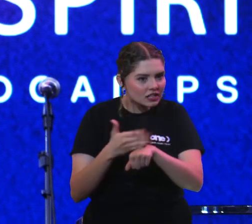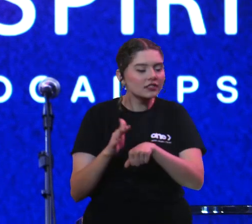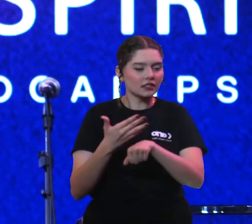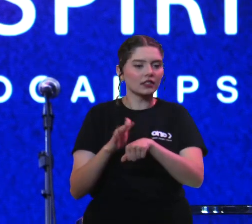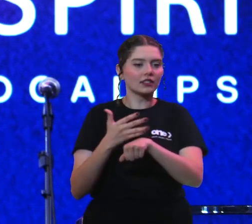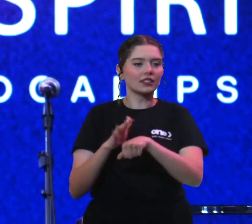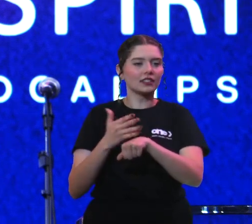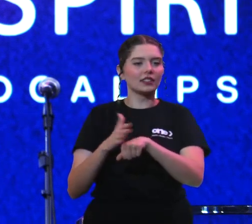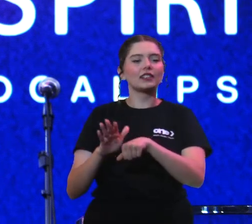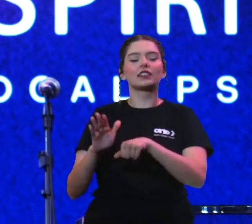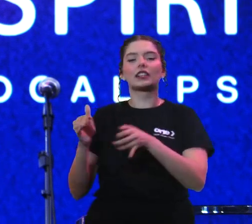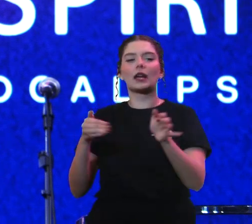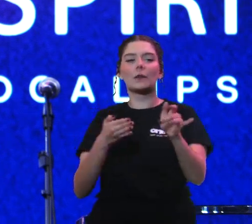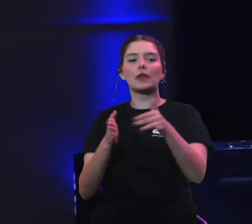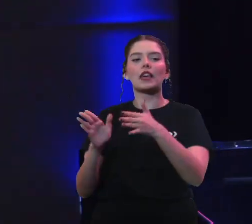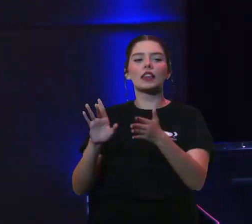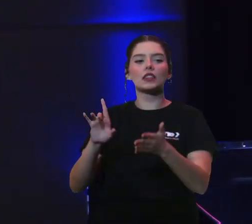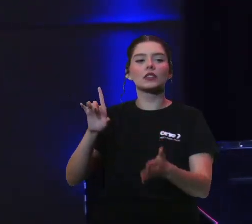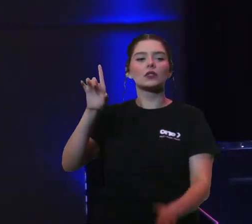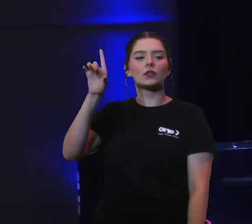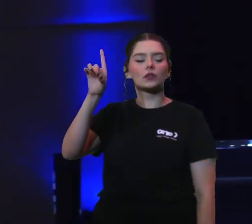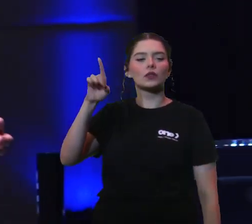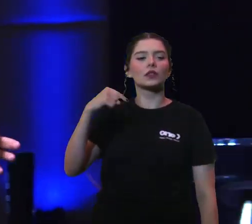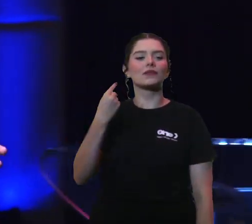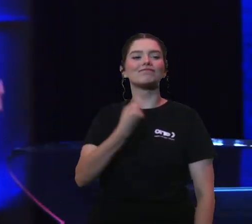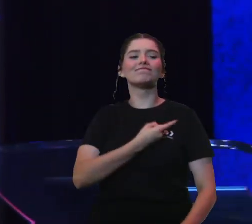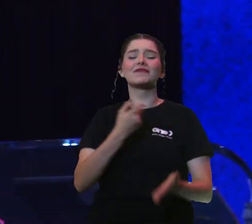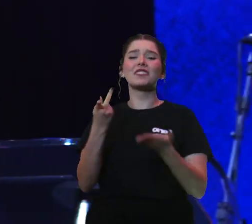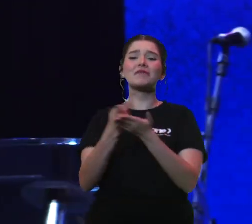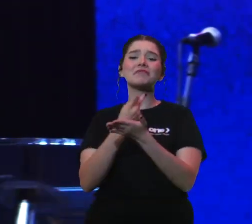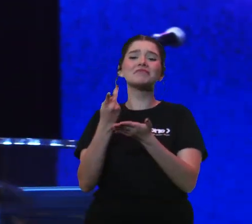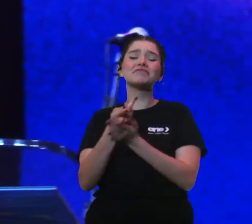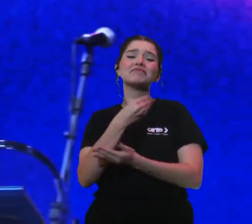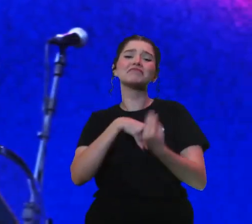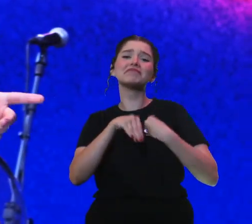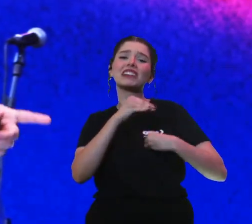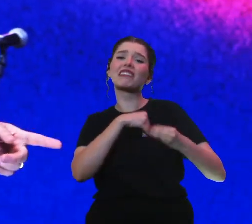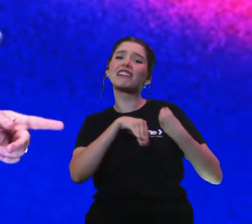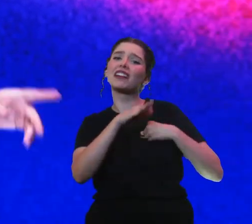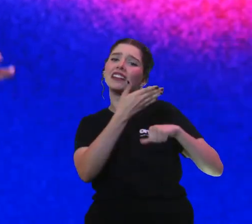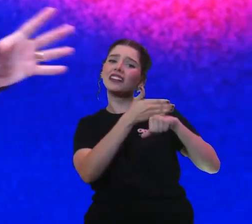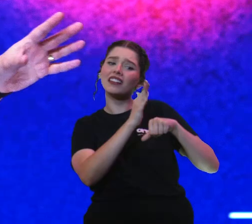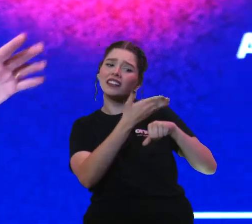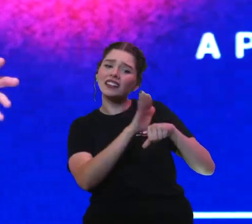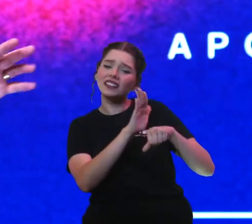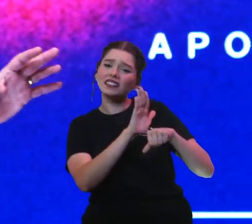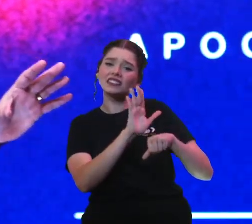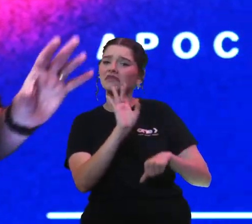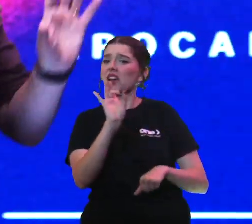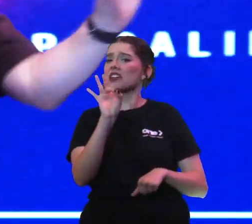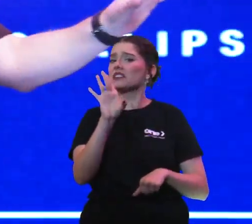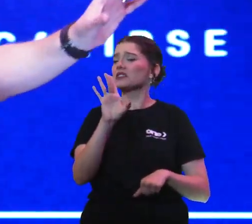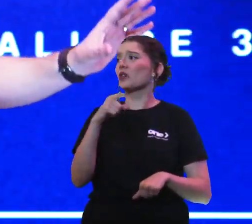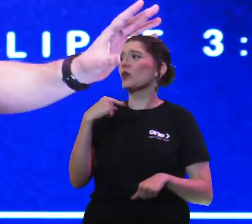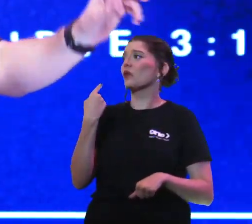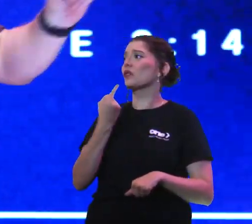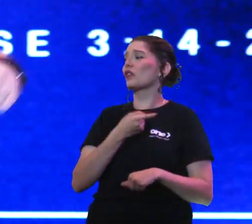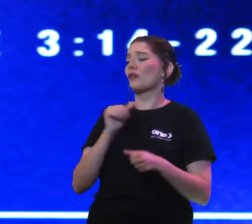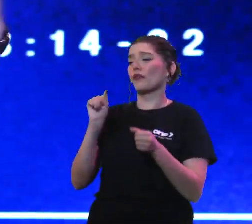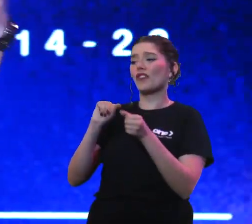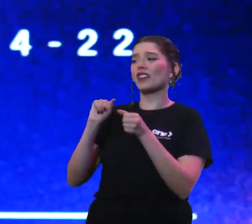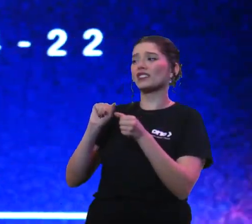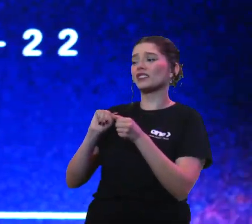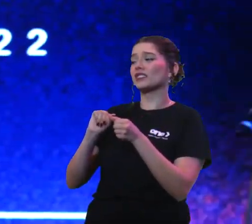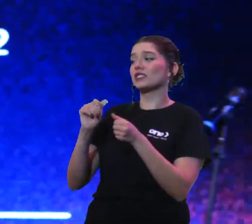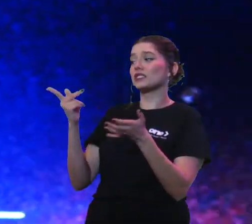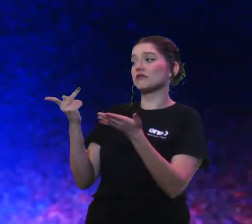com Deus. E por isso que muitas vezes nós erramos em pecados de atitude. Porque o pecado de atitude não tem a ver só com aquilo que eu faço de errado ou